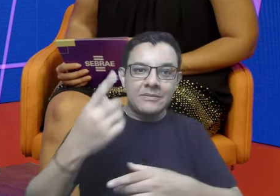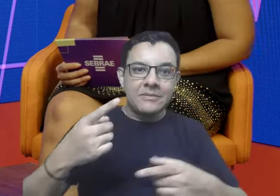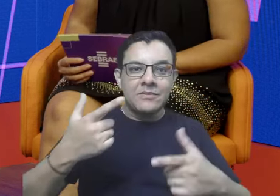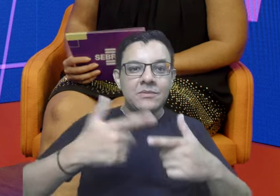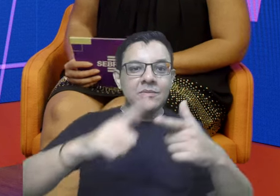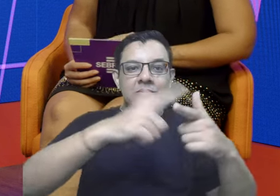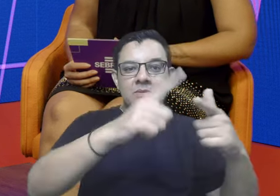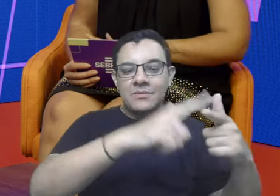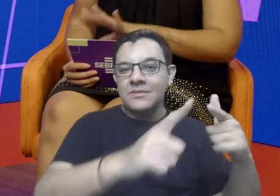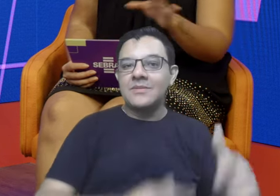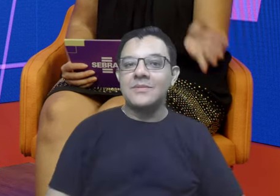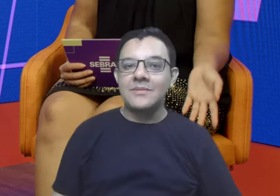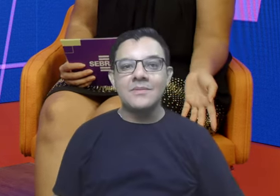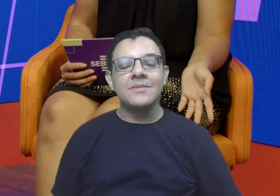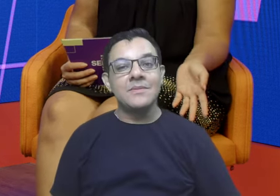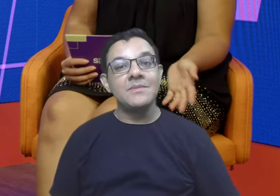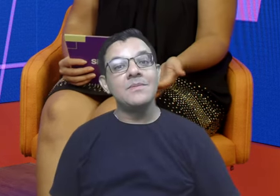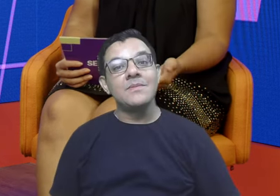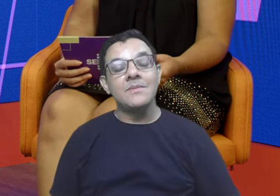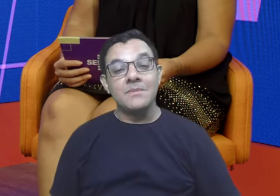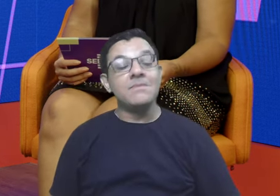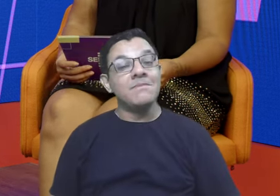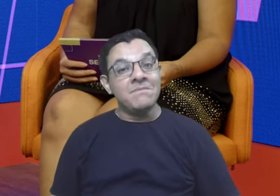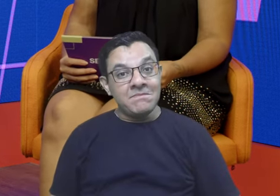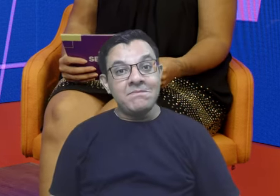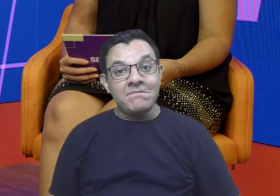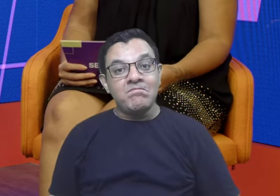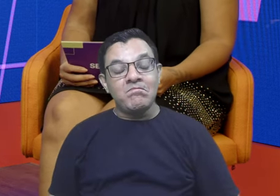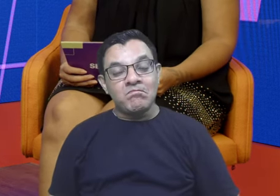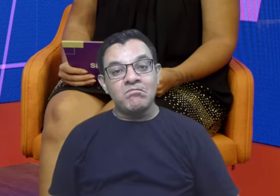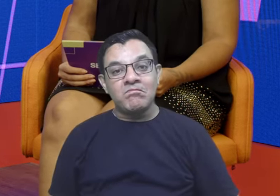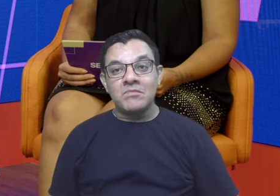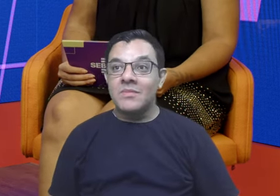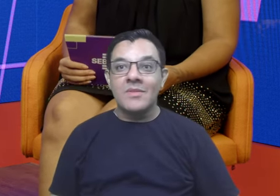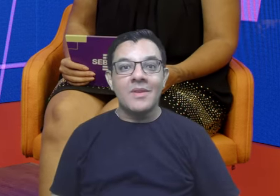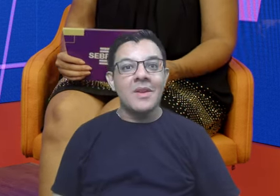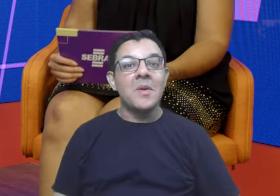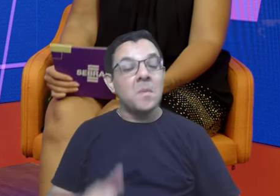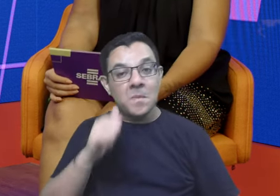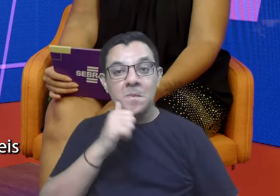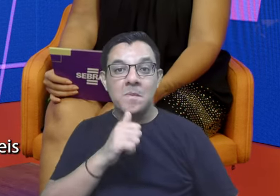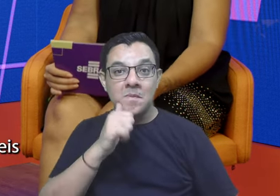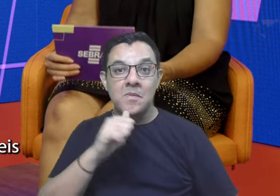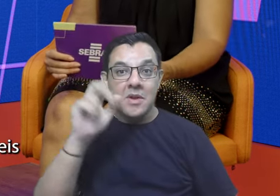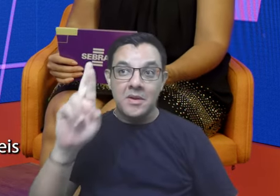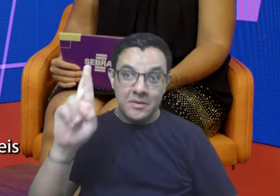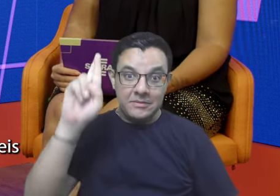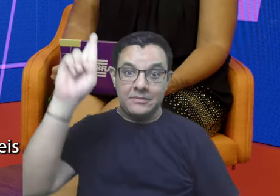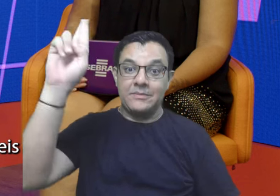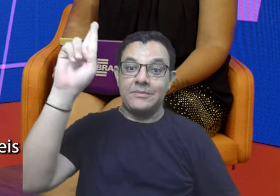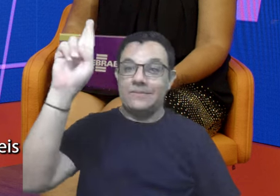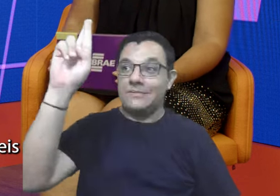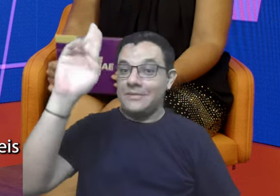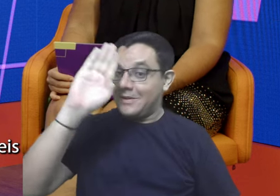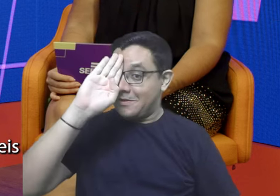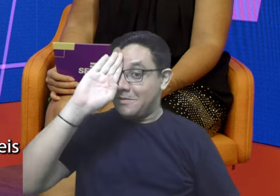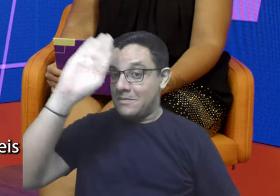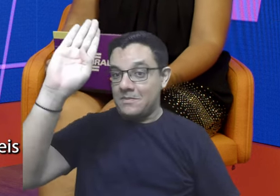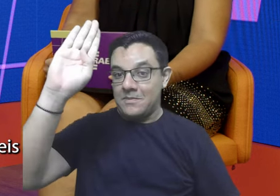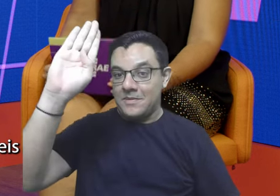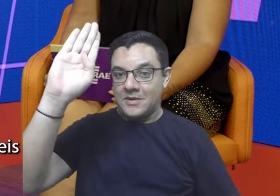microfone desculpa gente desvelou todos esses problemas mesmos de eh as mulheres são as principais